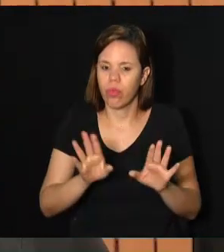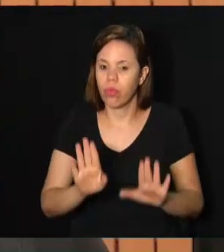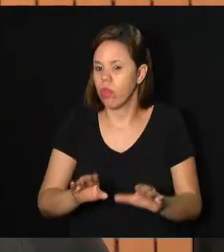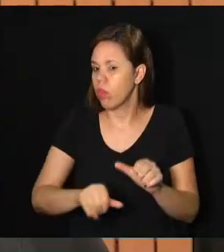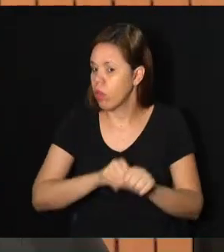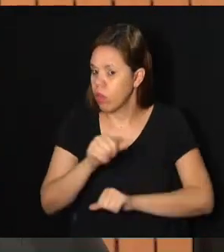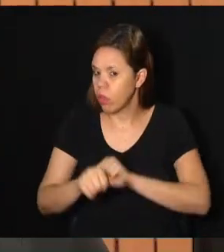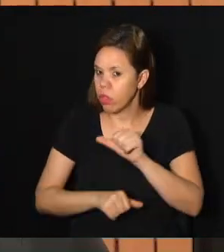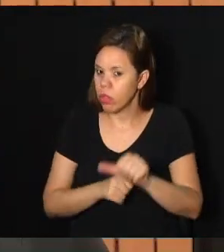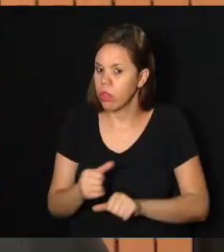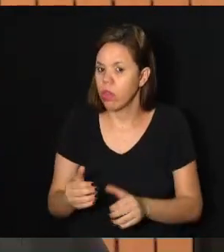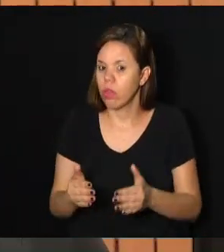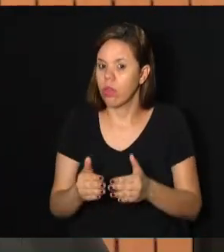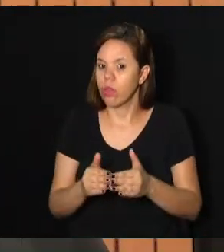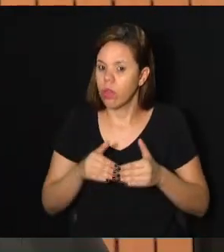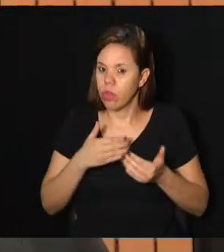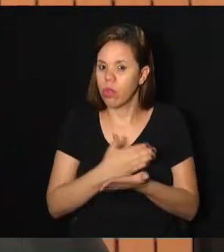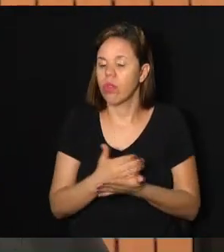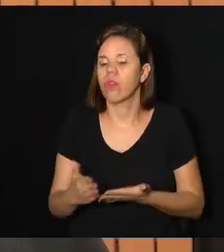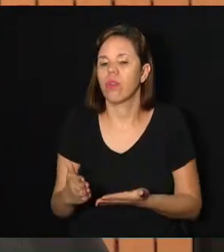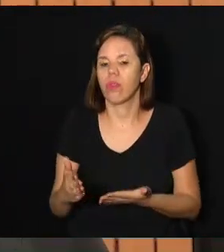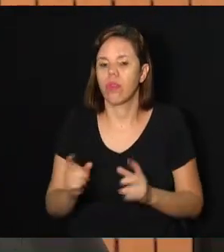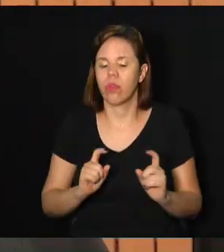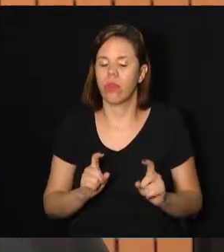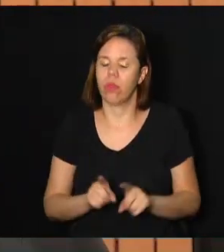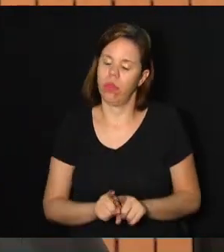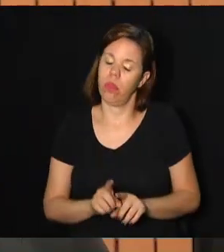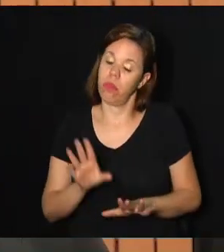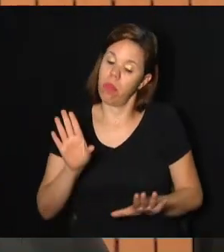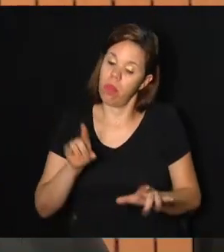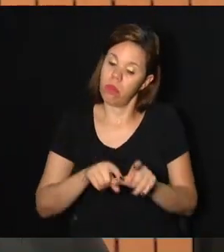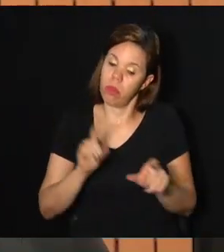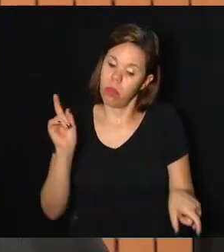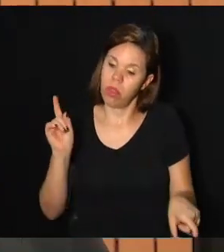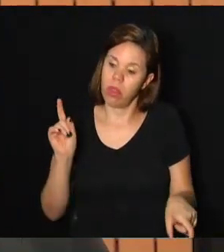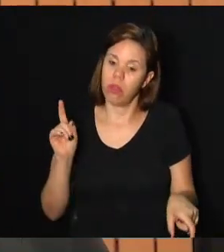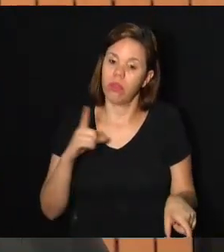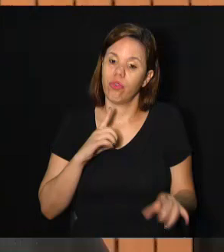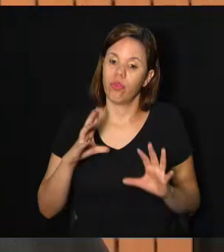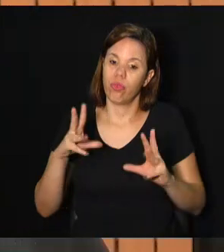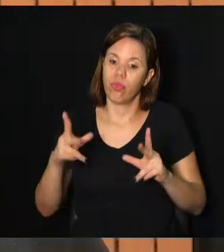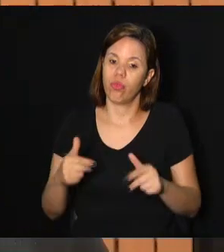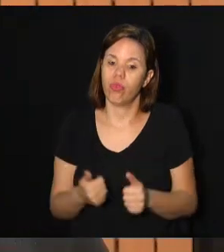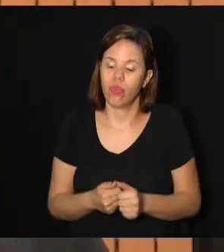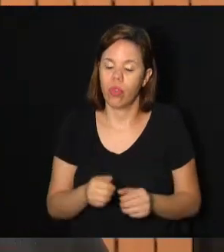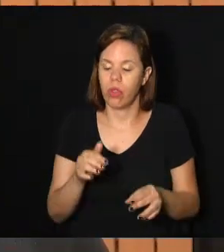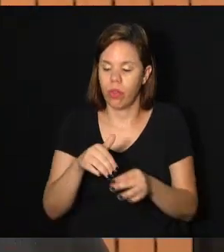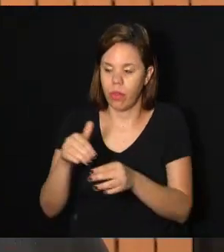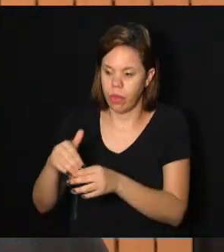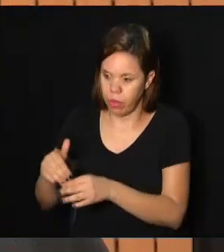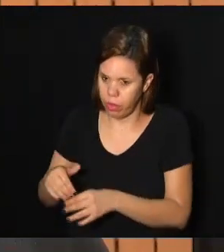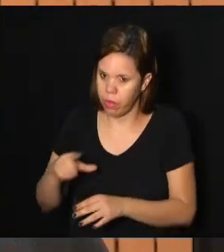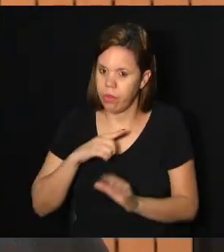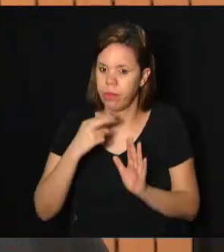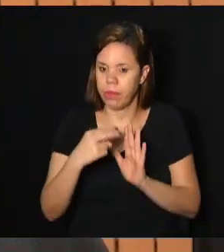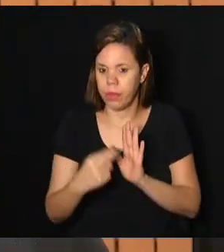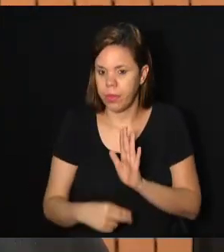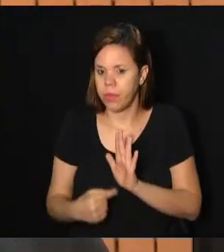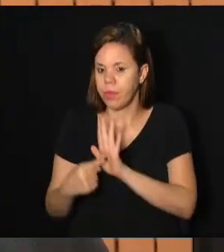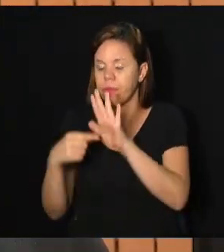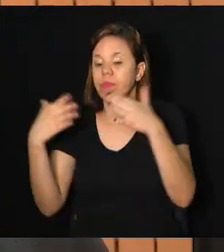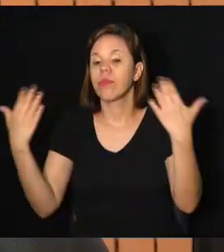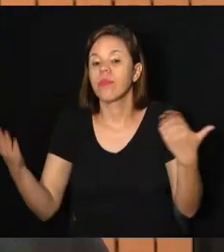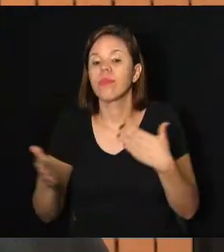quórum. Nós estamos propondo que, independentemente do quórum, todas as votações sejam nominais. Então, para